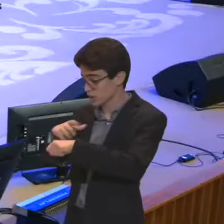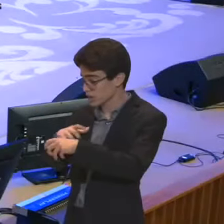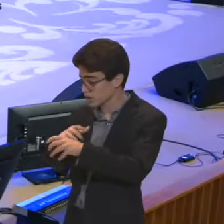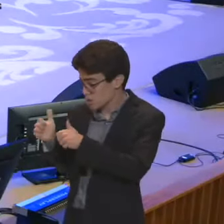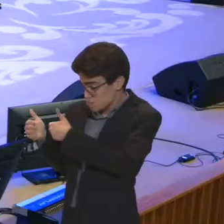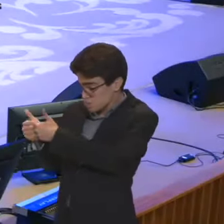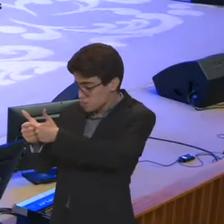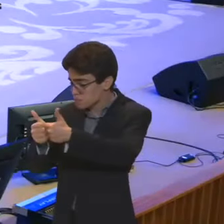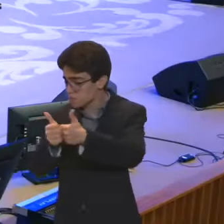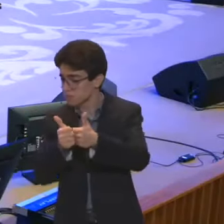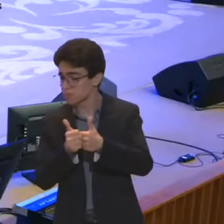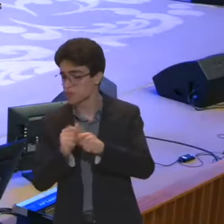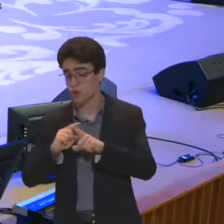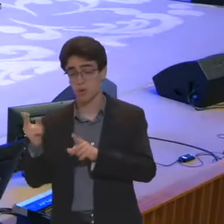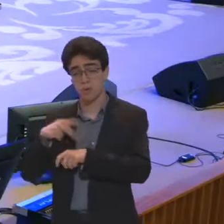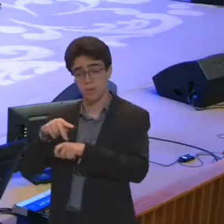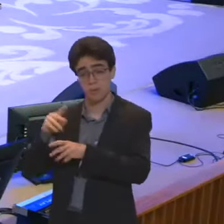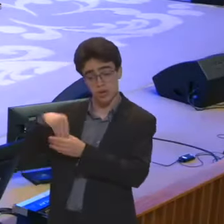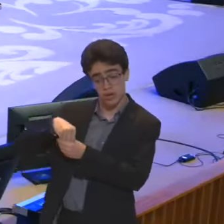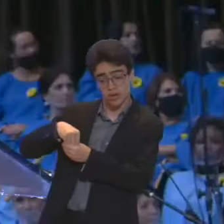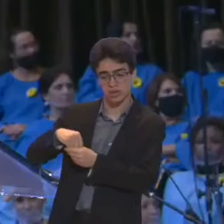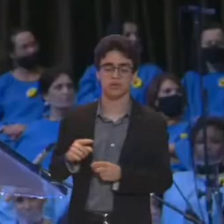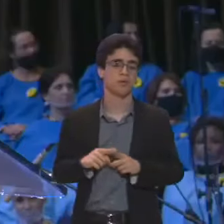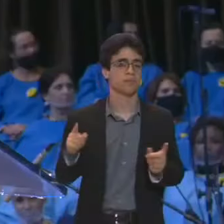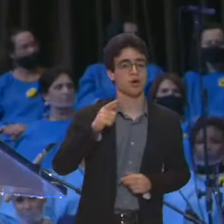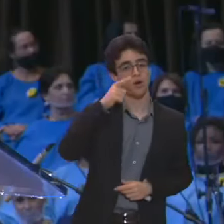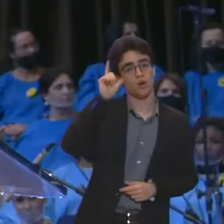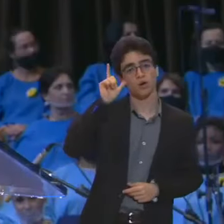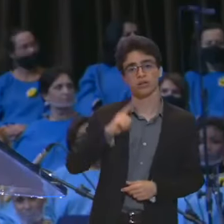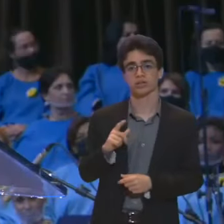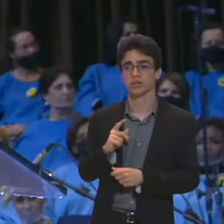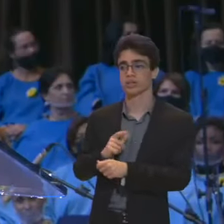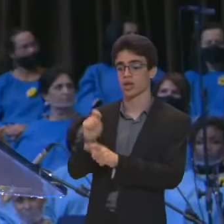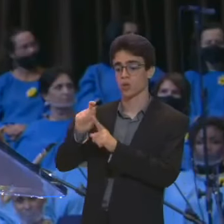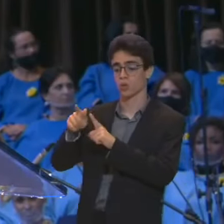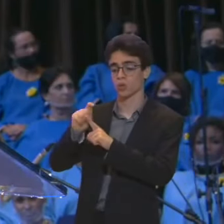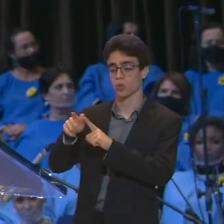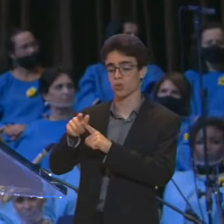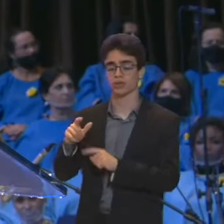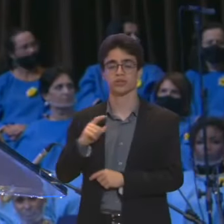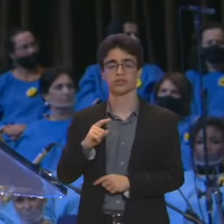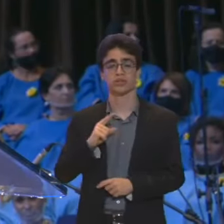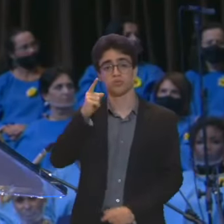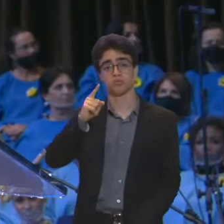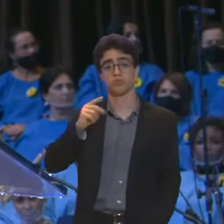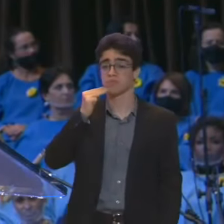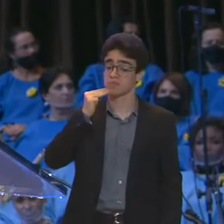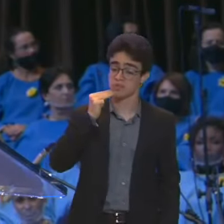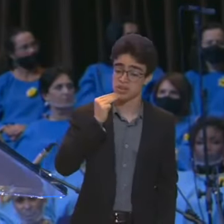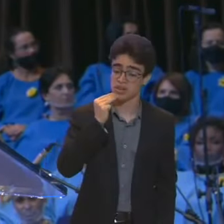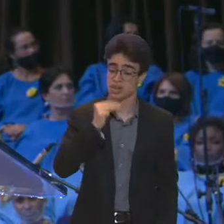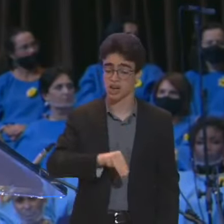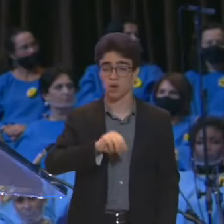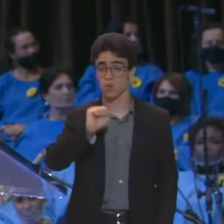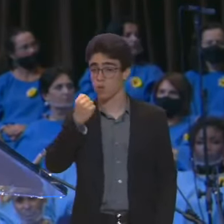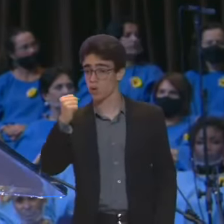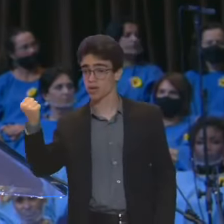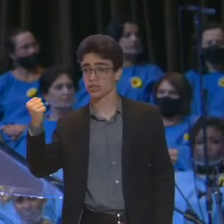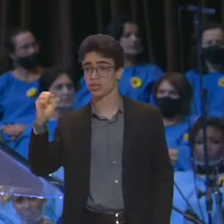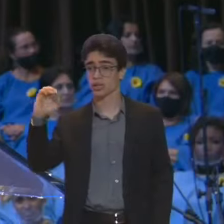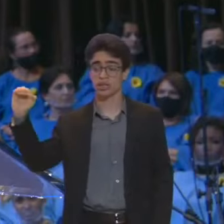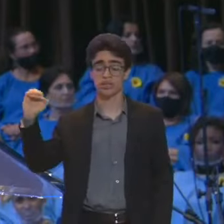redor, ou dentro do país. Ontem alugamos fizemos um leasing, $1.800.000, não sem